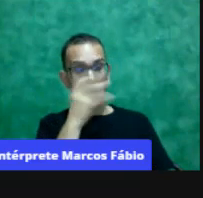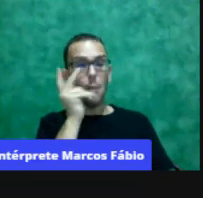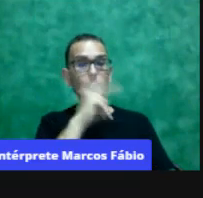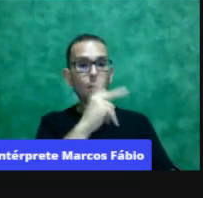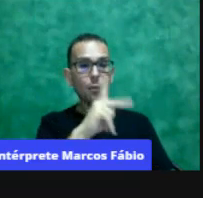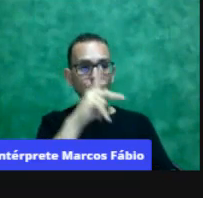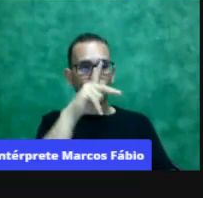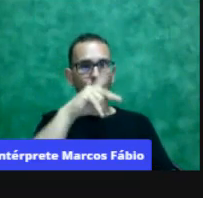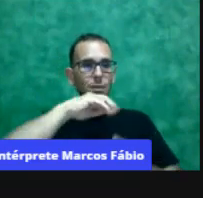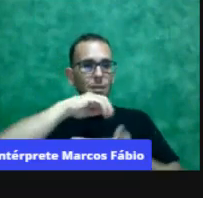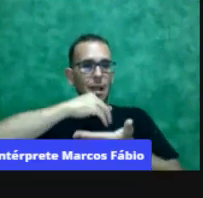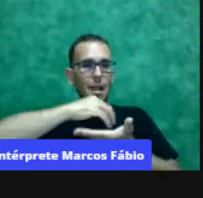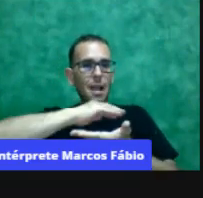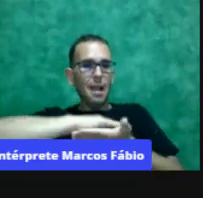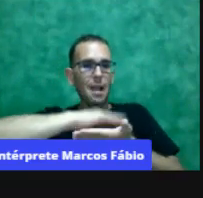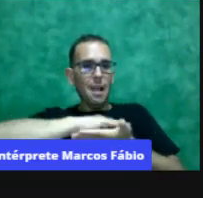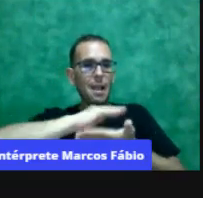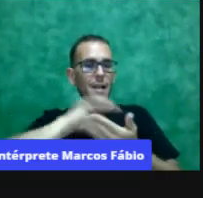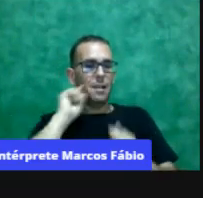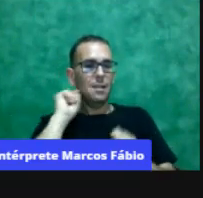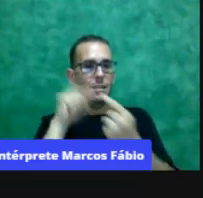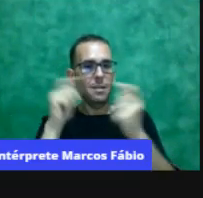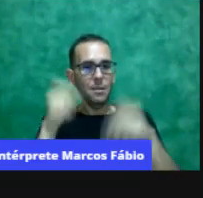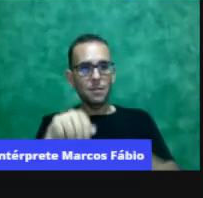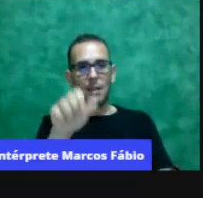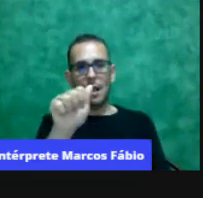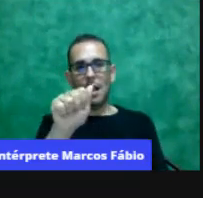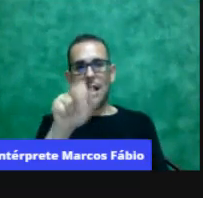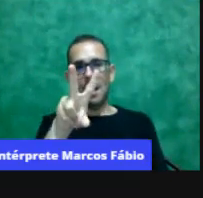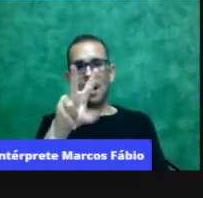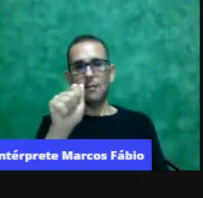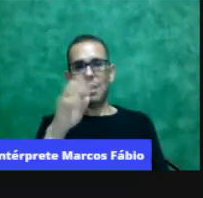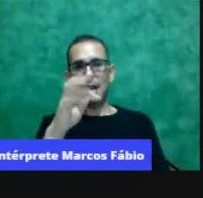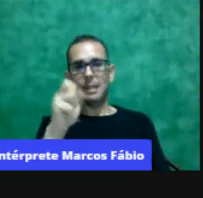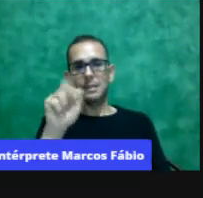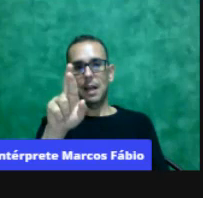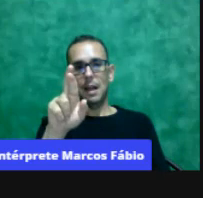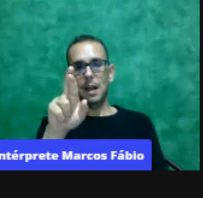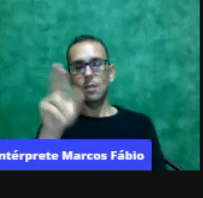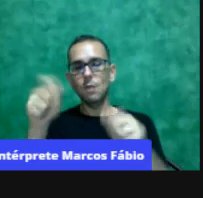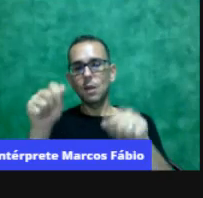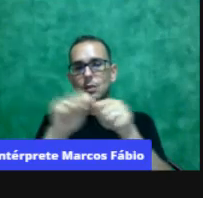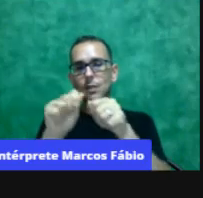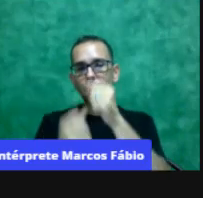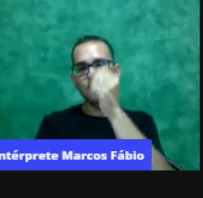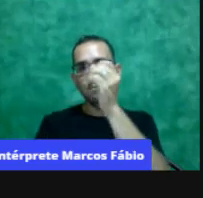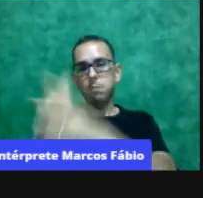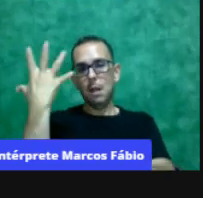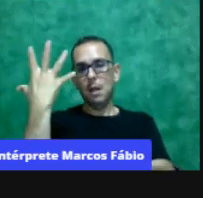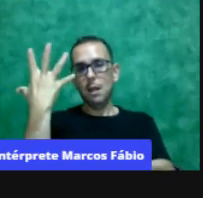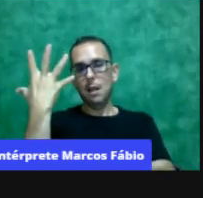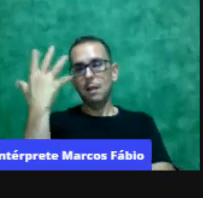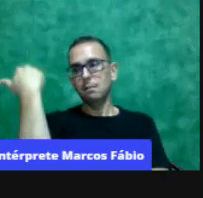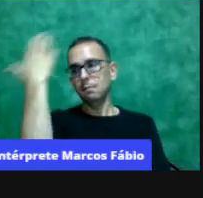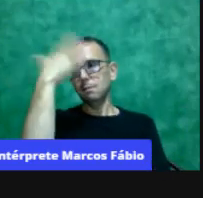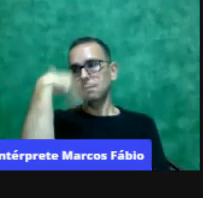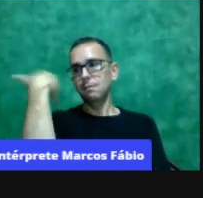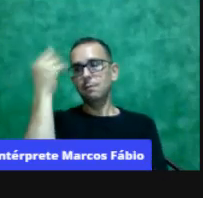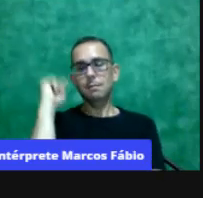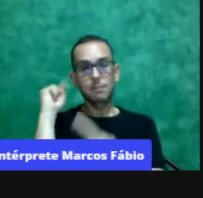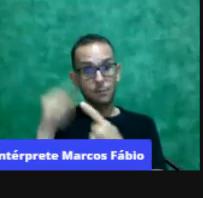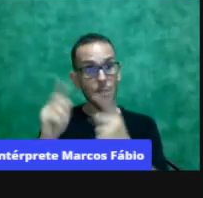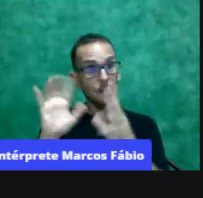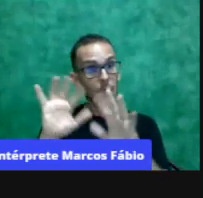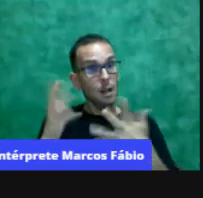rede fazendo o seu avatar. É um aplicativo para criar um avatar. É claro que, para criar